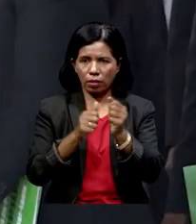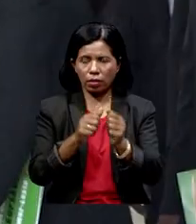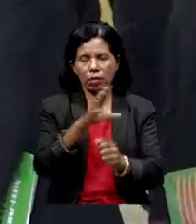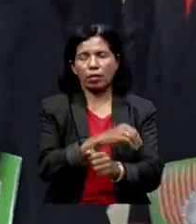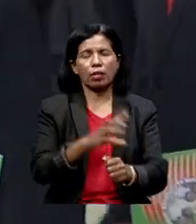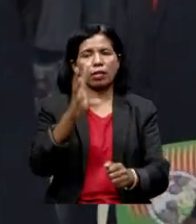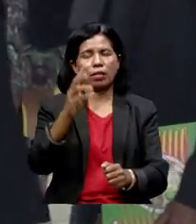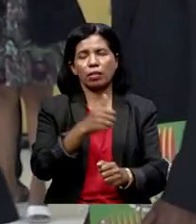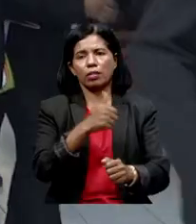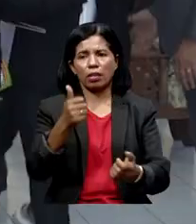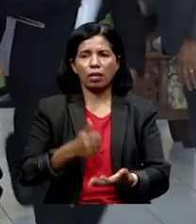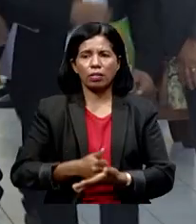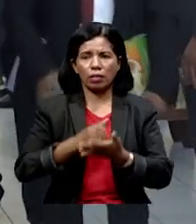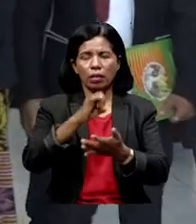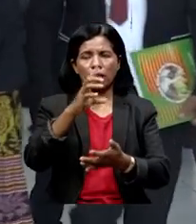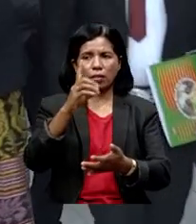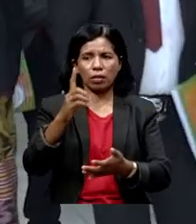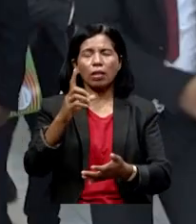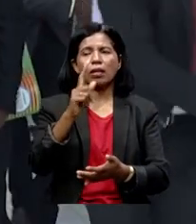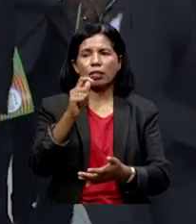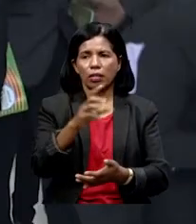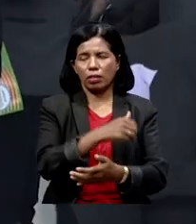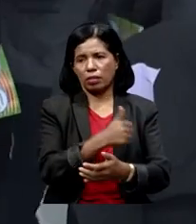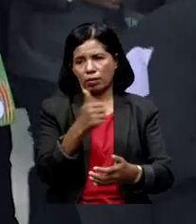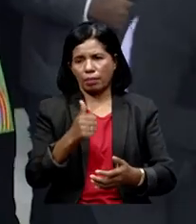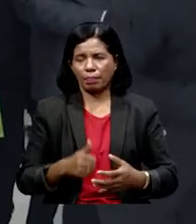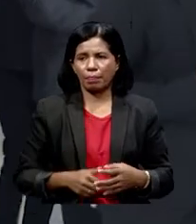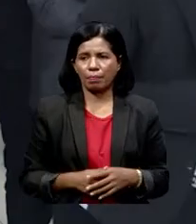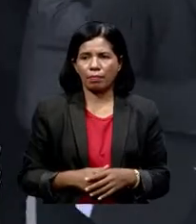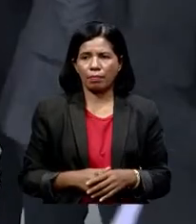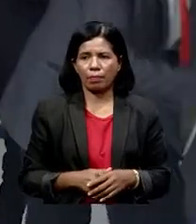Nainen Seluk apoio IT no Seluk Tang, Azina Lola, Zacinto Fuca, Diemen.